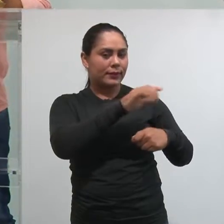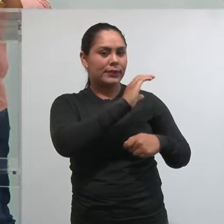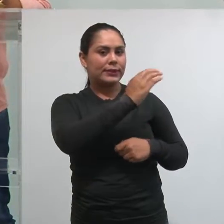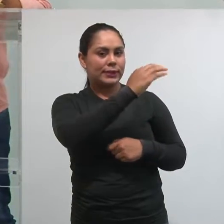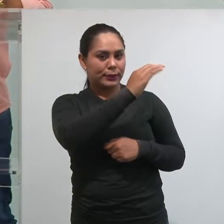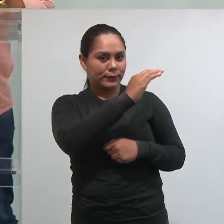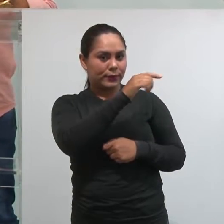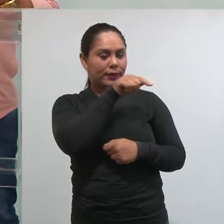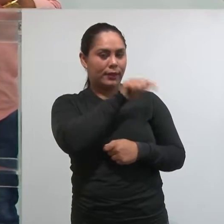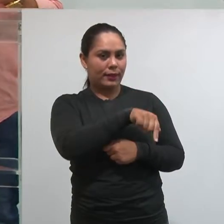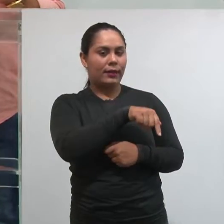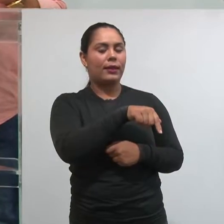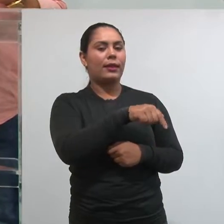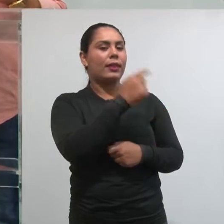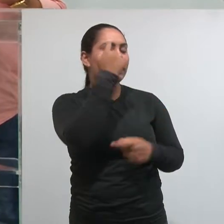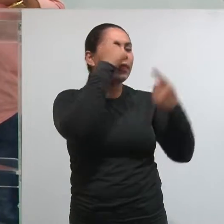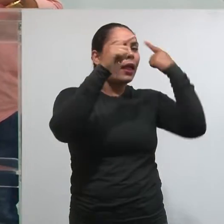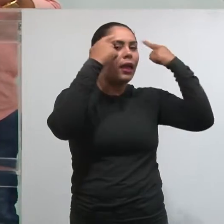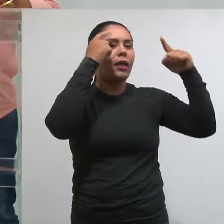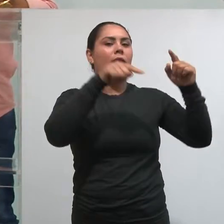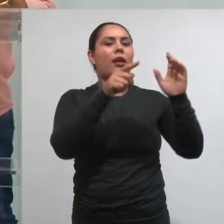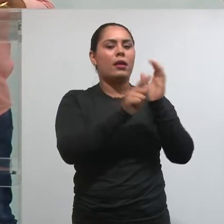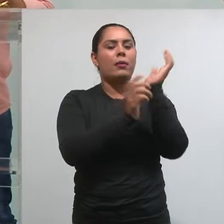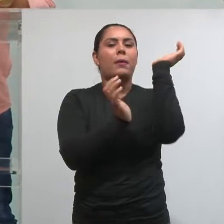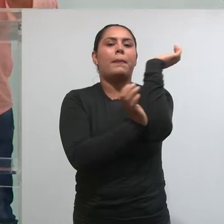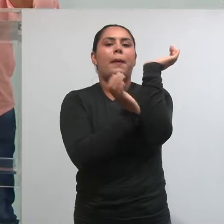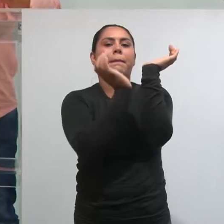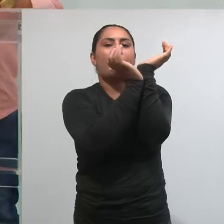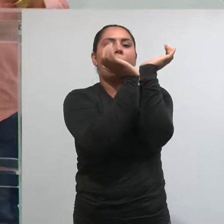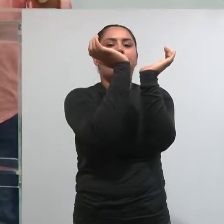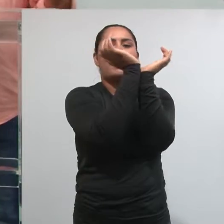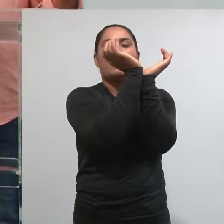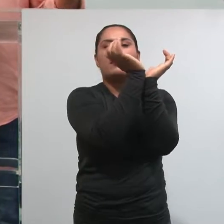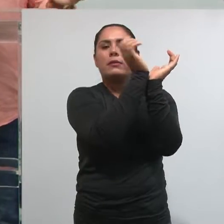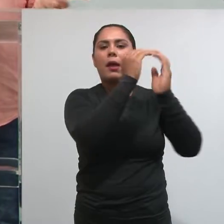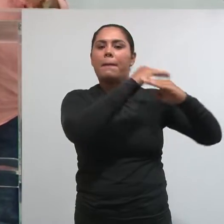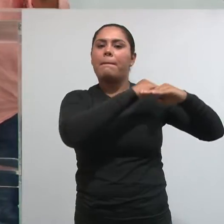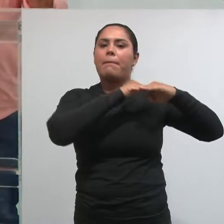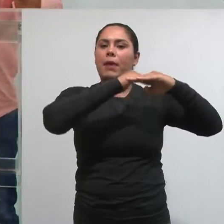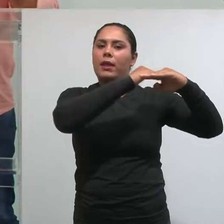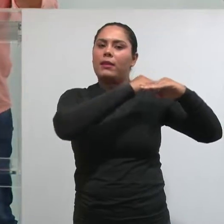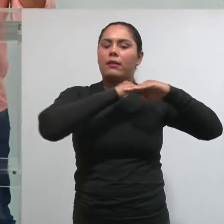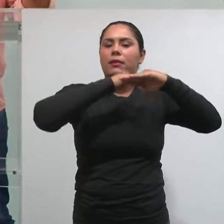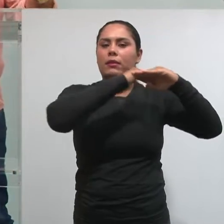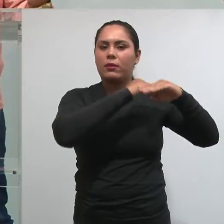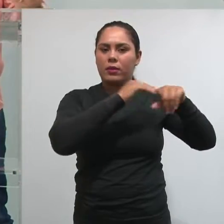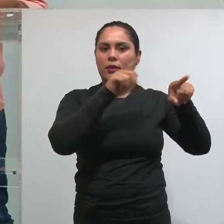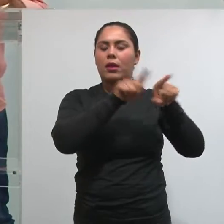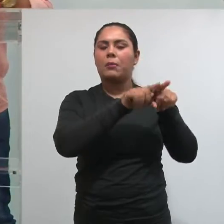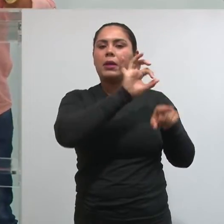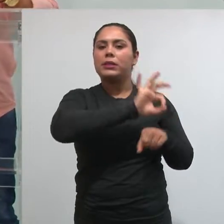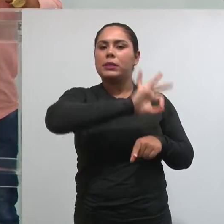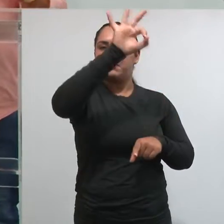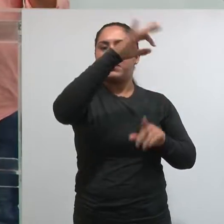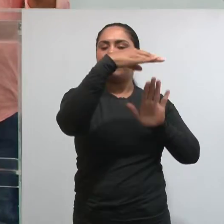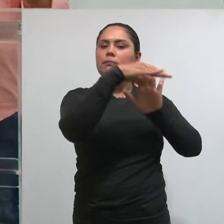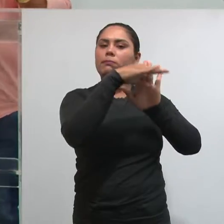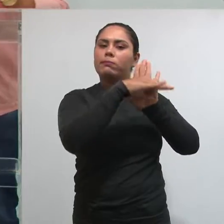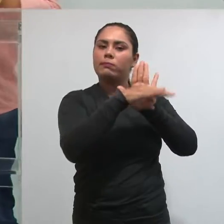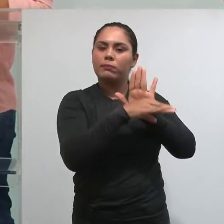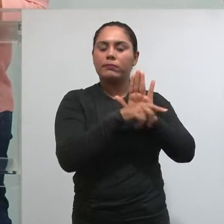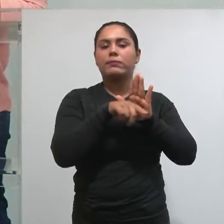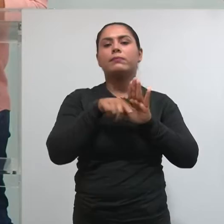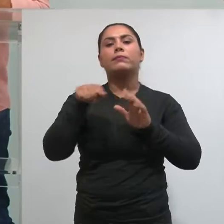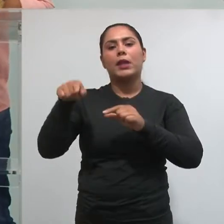científica, né, numa ideia mais da burocracia weberiana, da padronização de processos, da impessoalidade, né, e